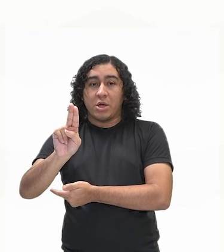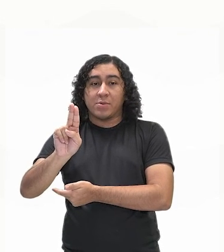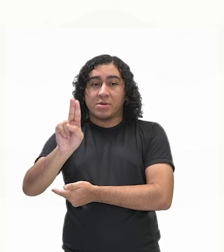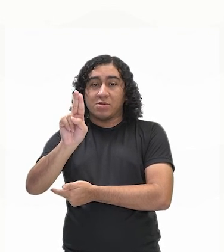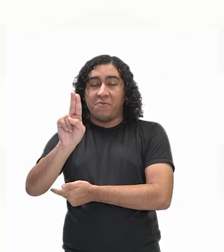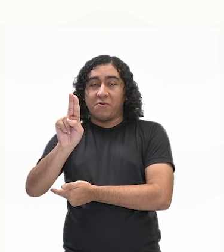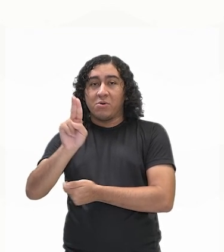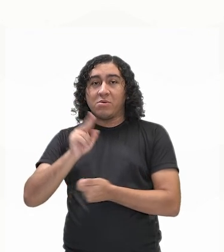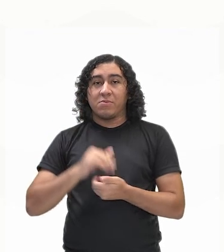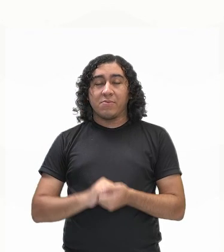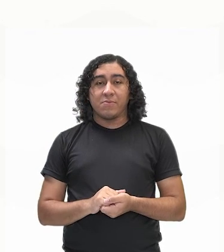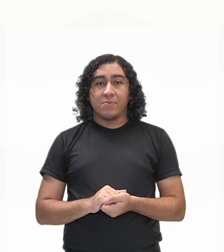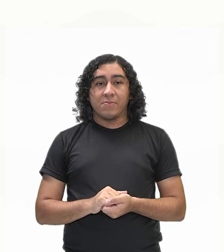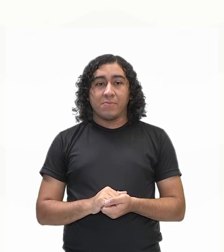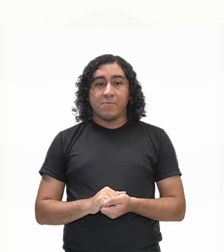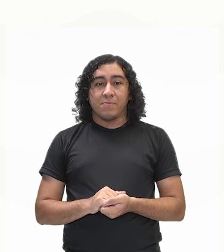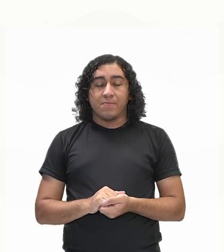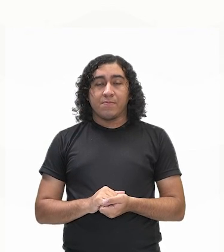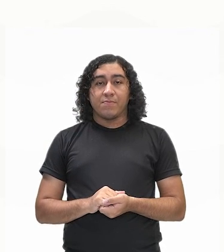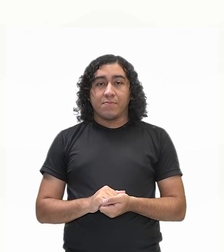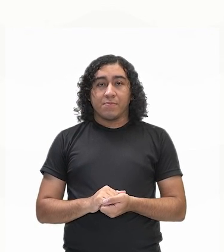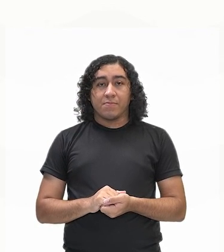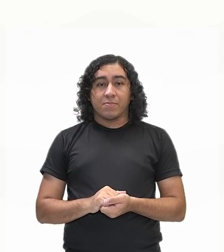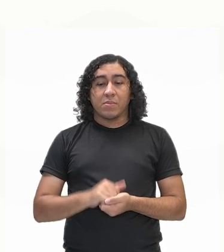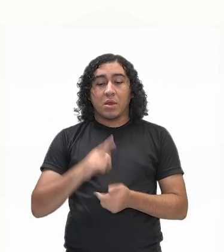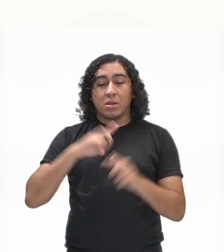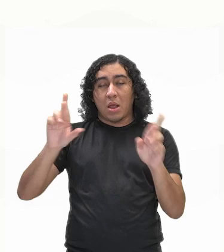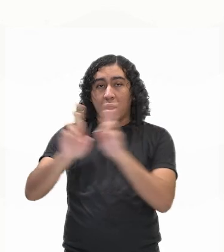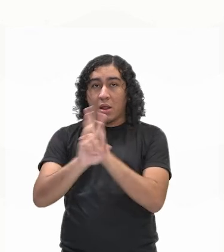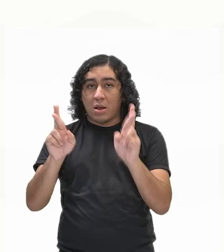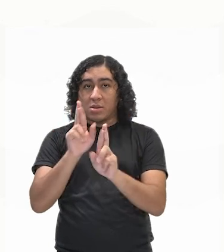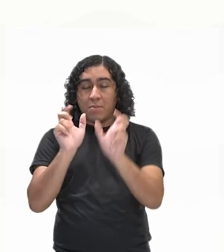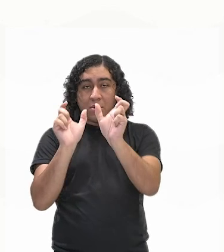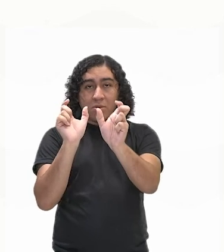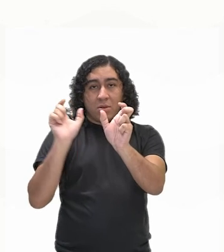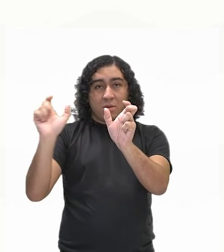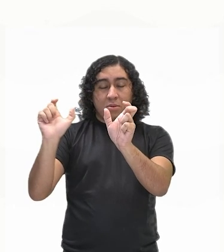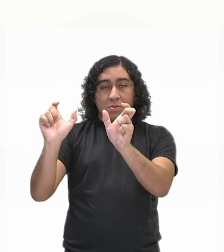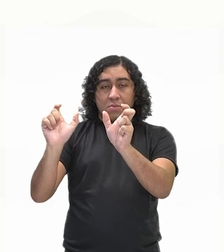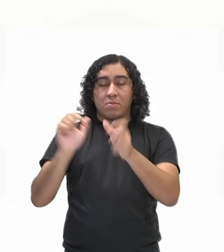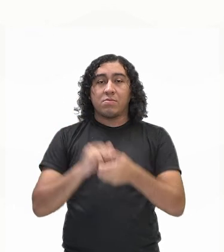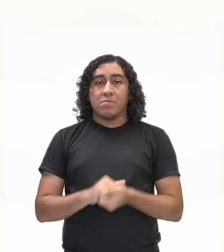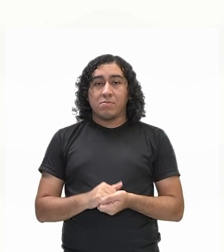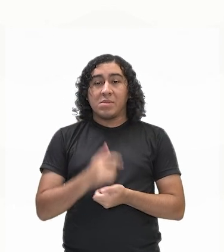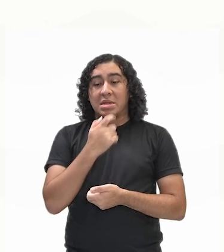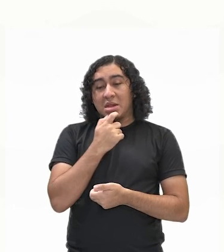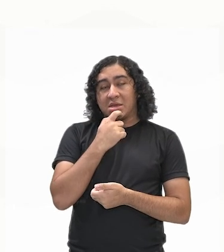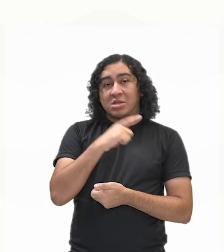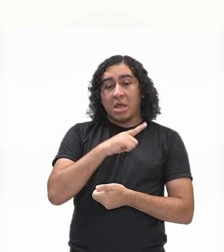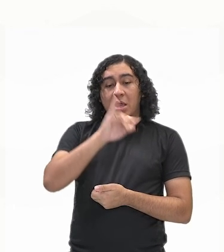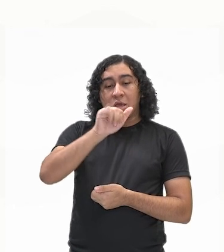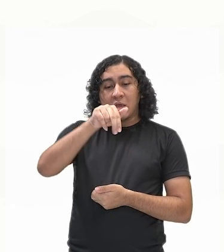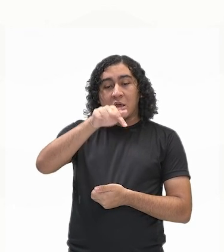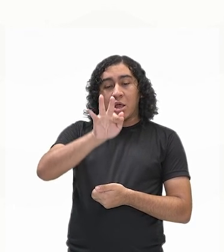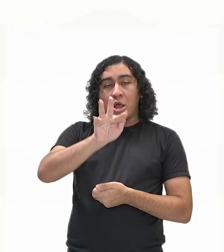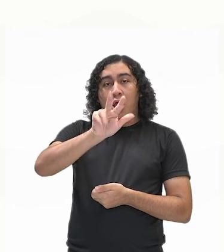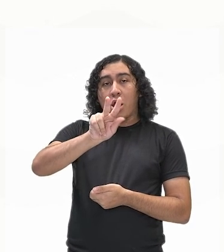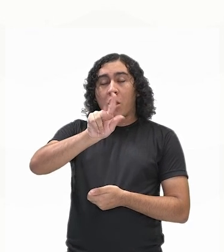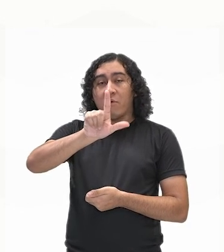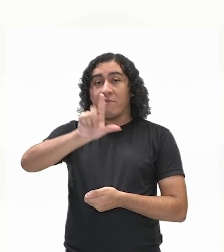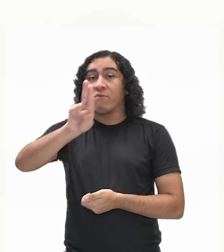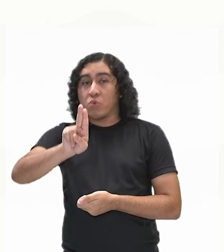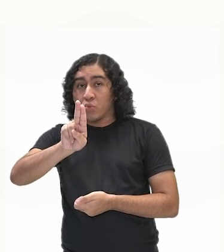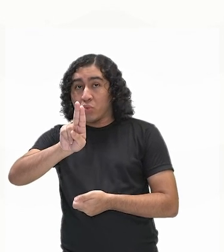essa definição aí de influenza, né, para gripe. E aí na língua inglesa incorporou essa palavra aí, né,